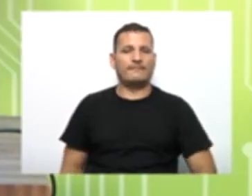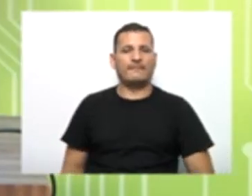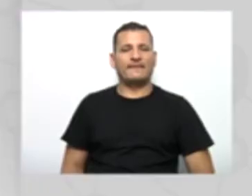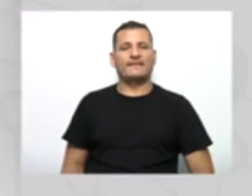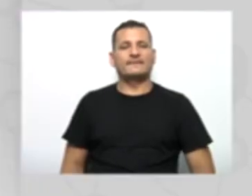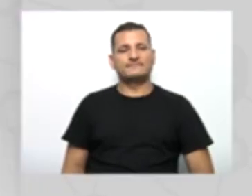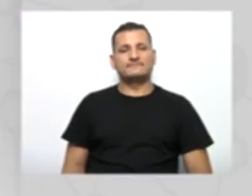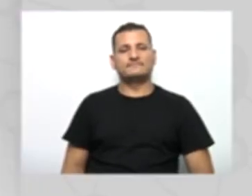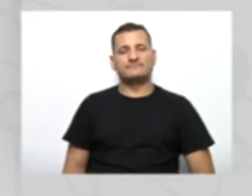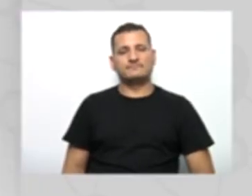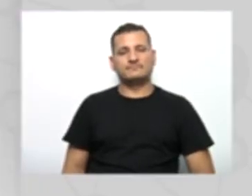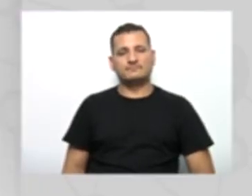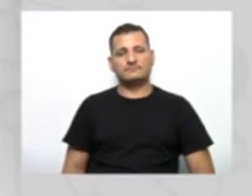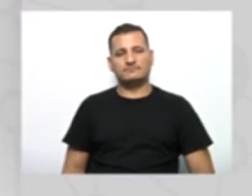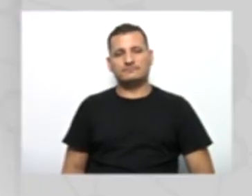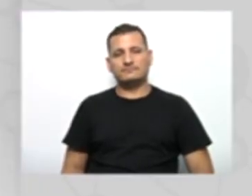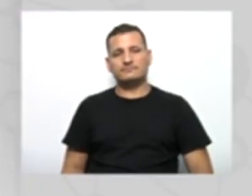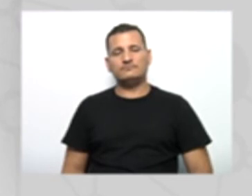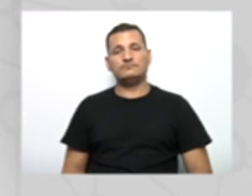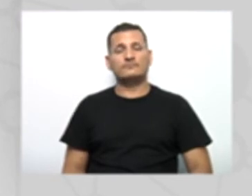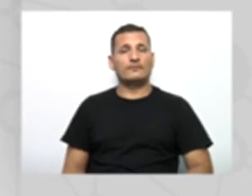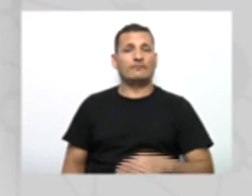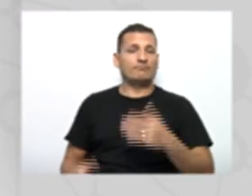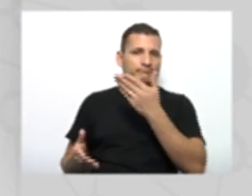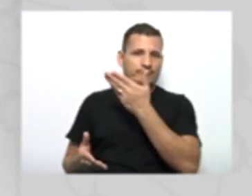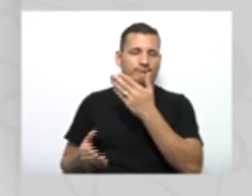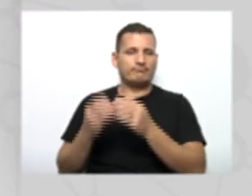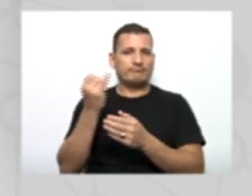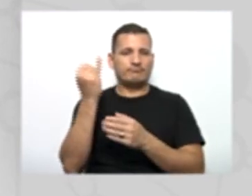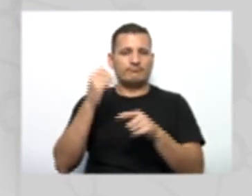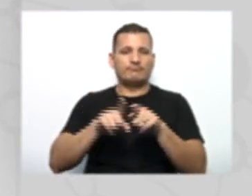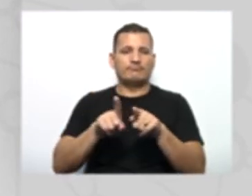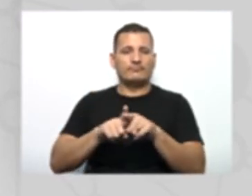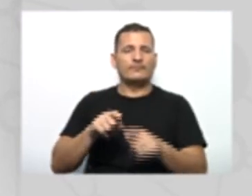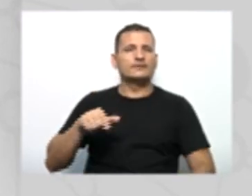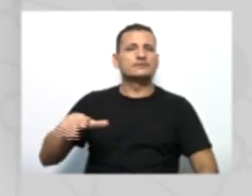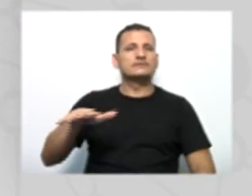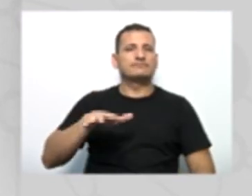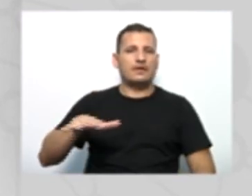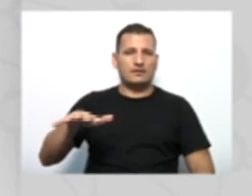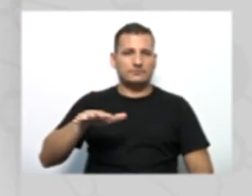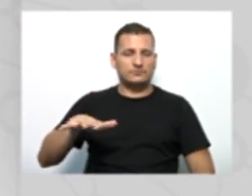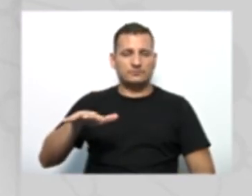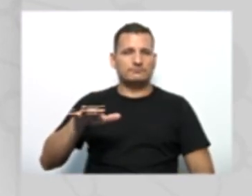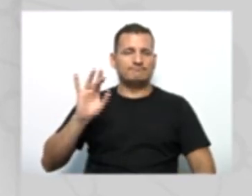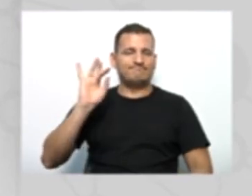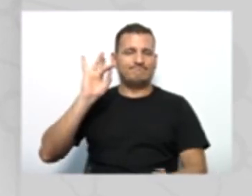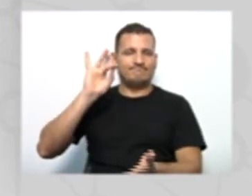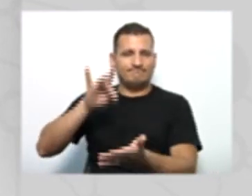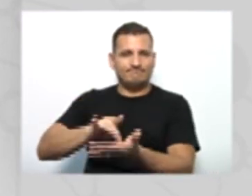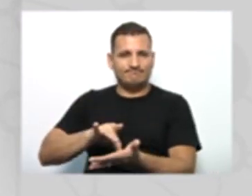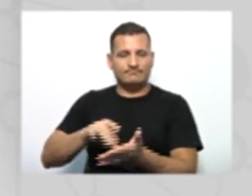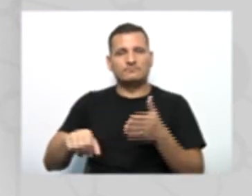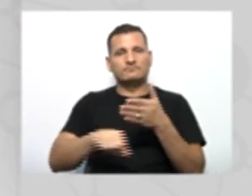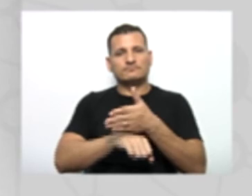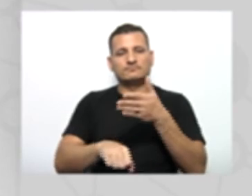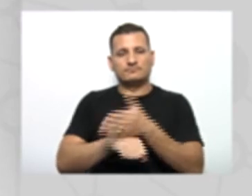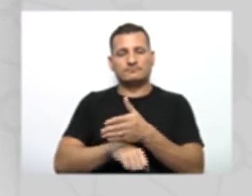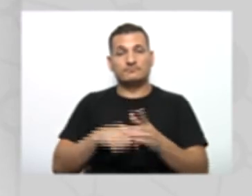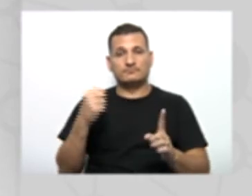apenas direitos, mas temos o dever de participar de resoluções que possam ajudar o Brasil